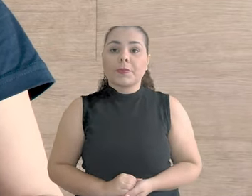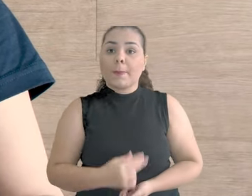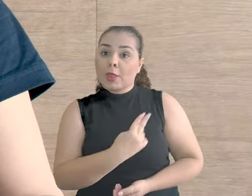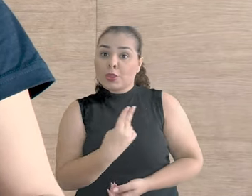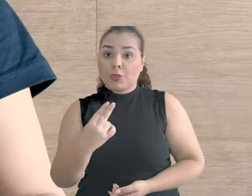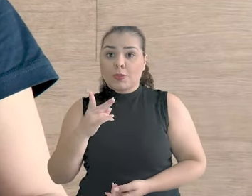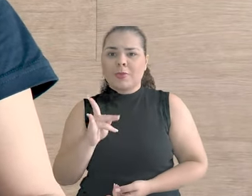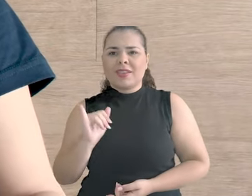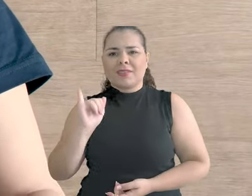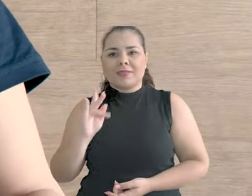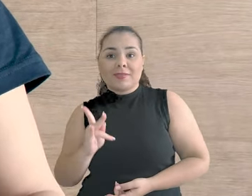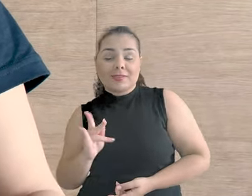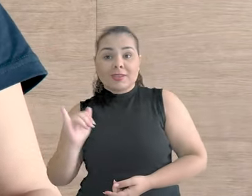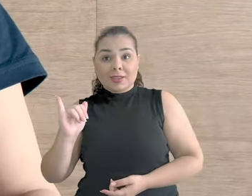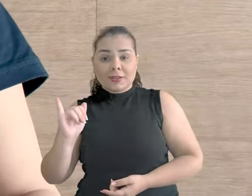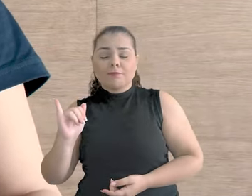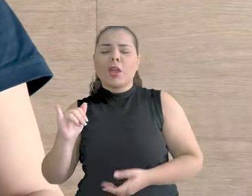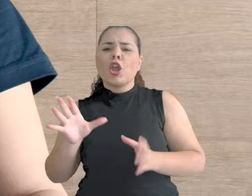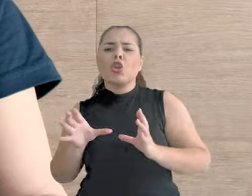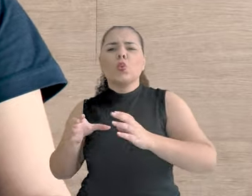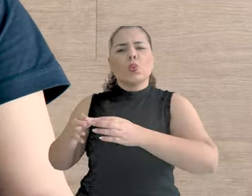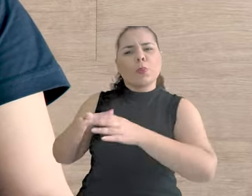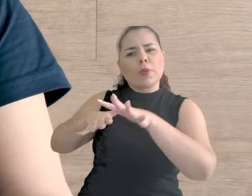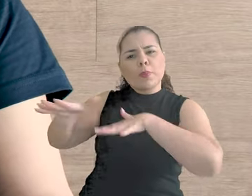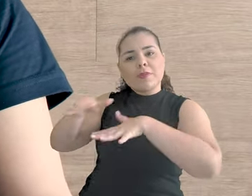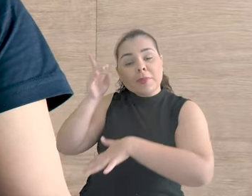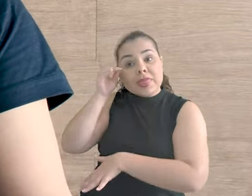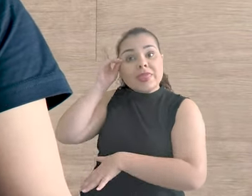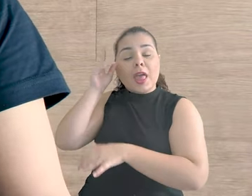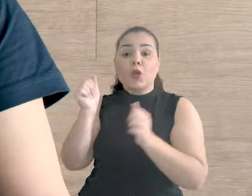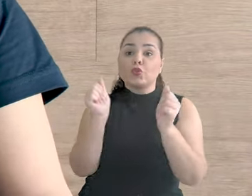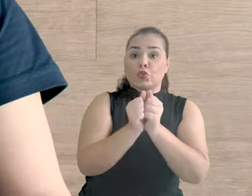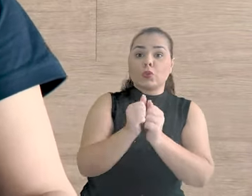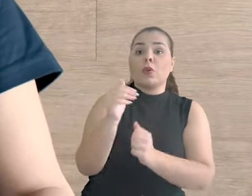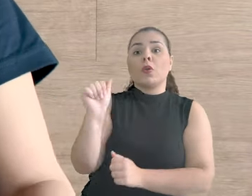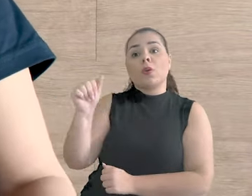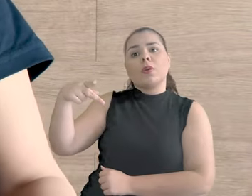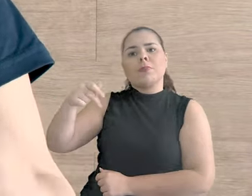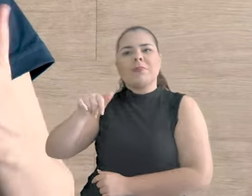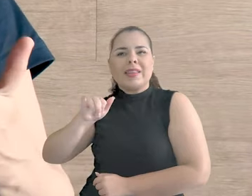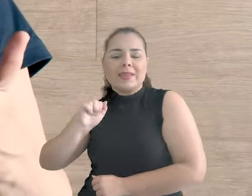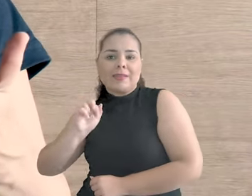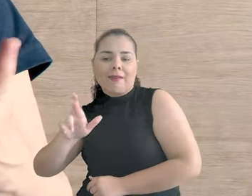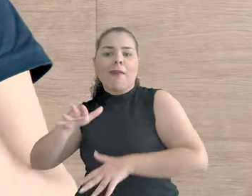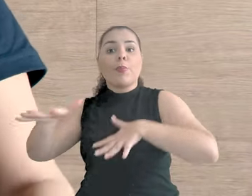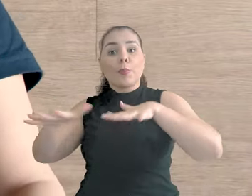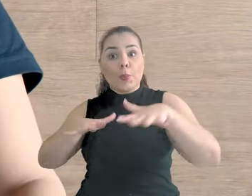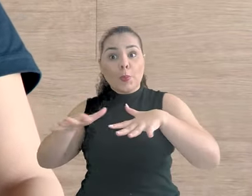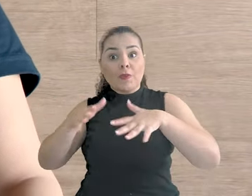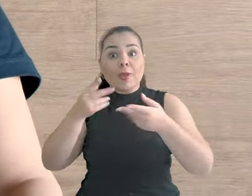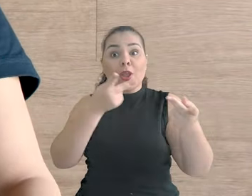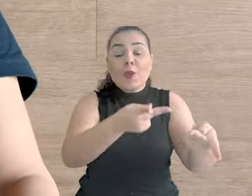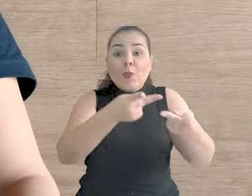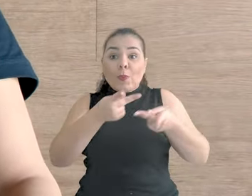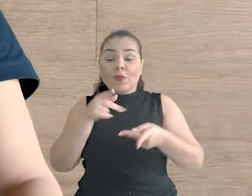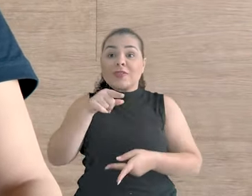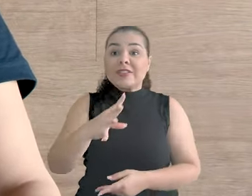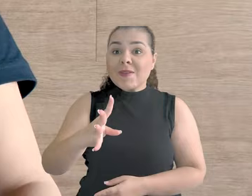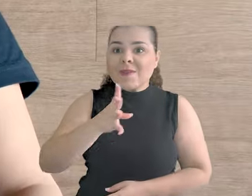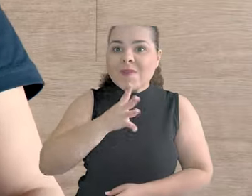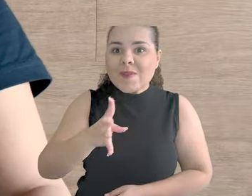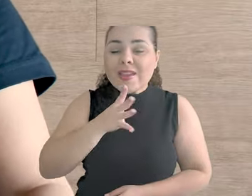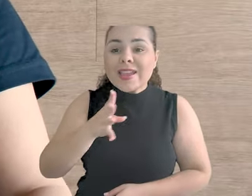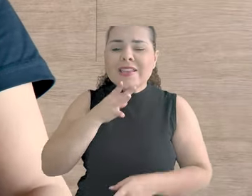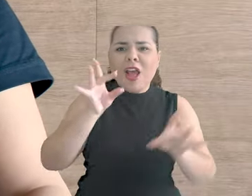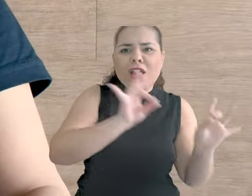deficiência eu sou aqui que faria e o movimento Down não criar um movimento te convidam a conhecer as